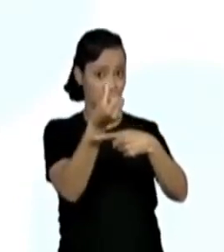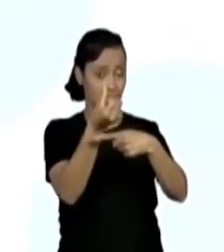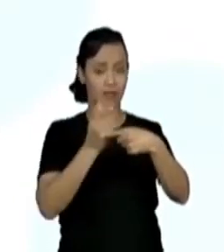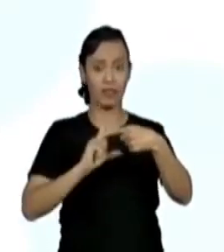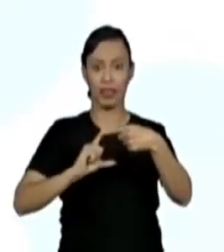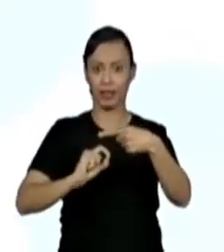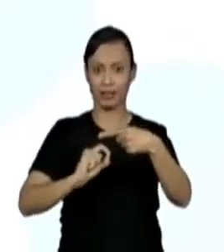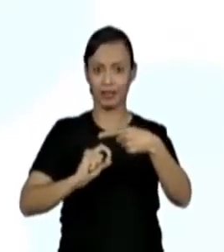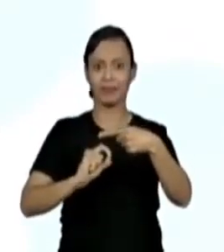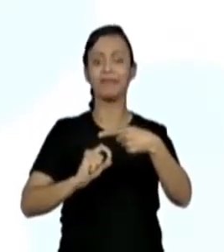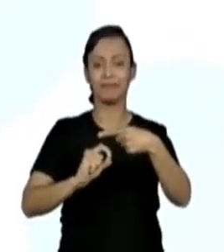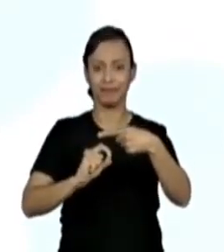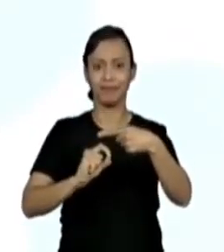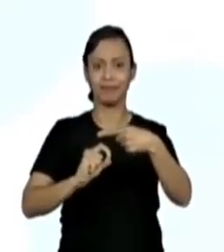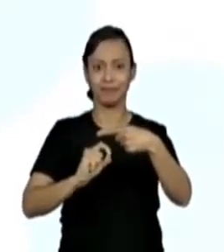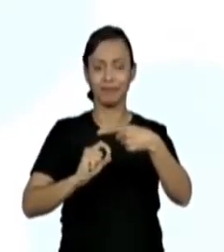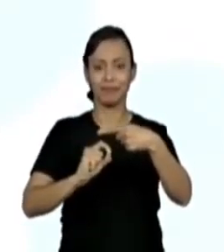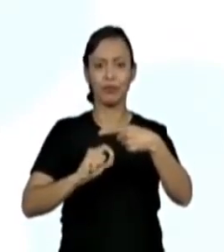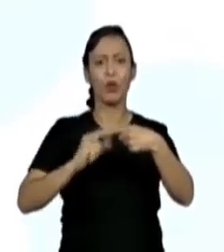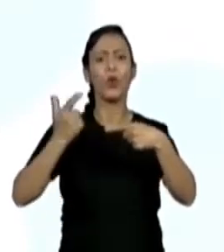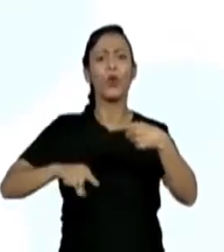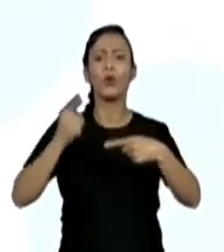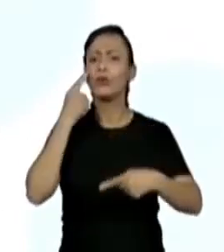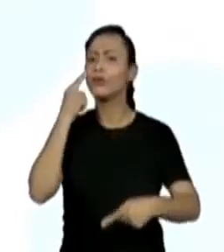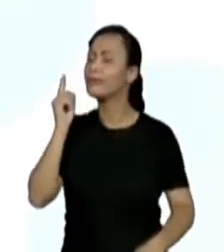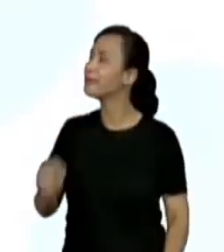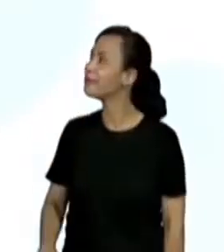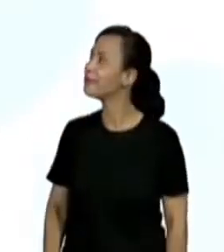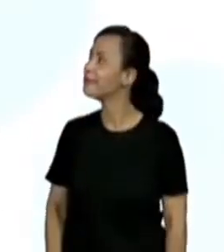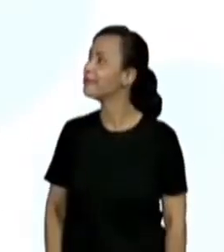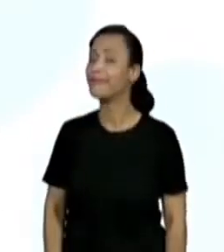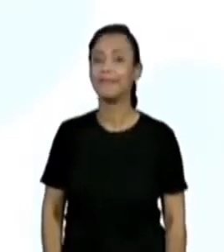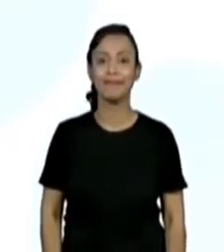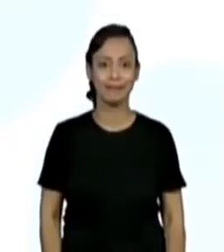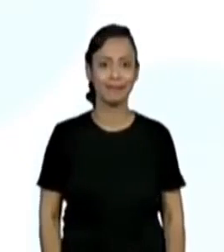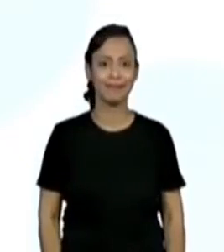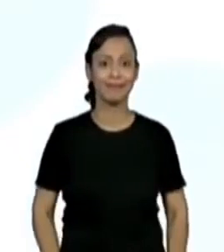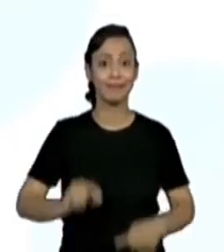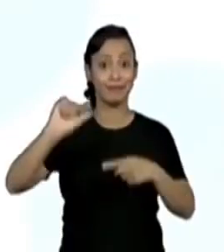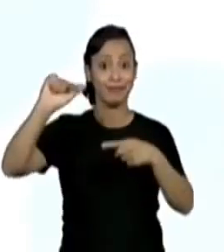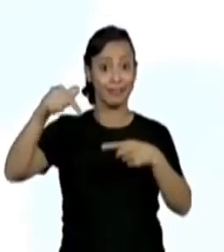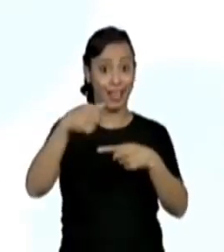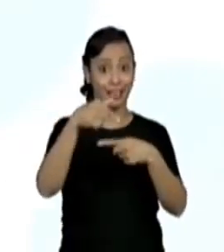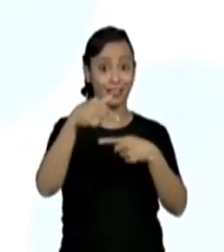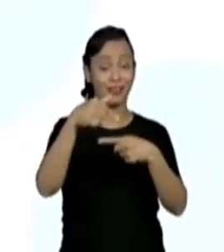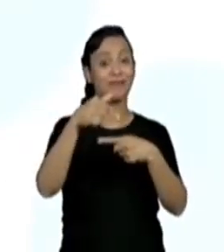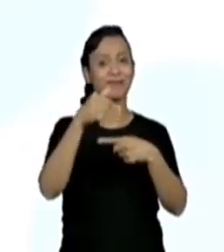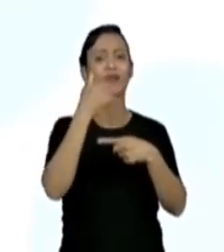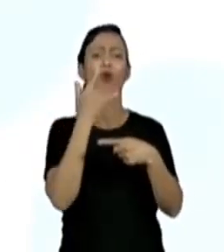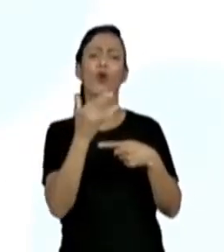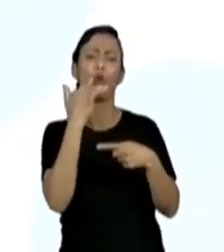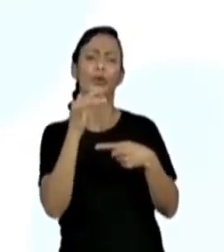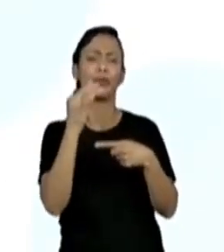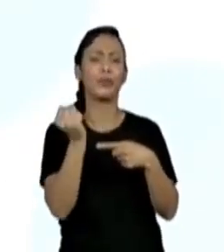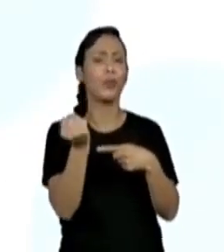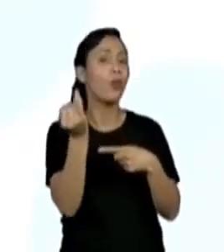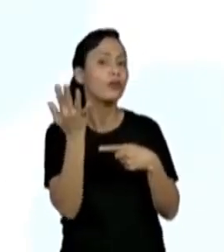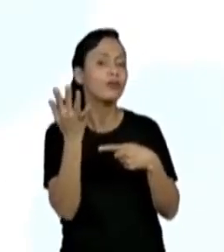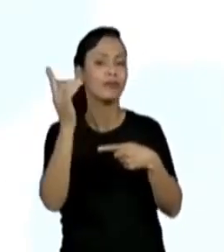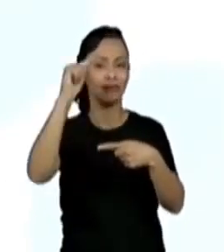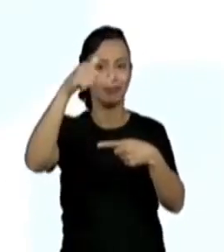61 temos ainda mais uma sete partes não é então